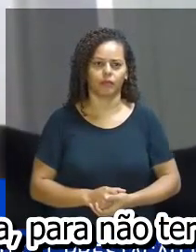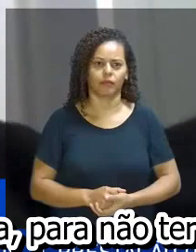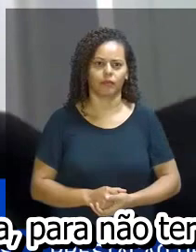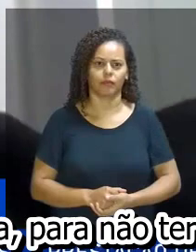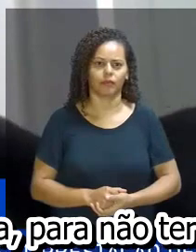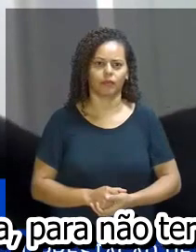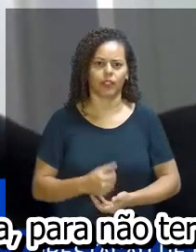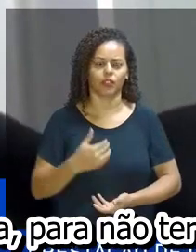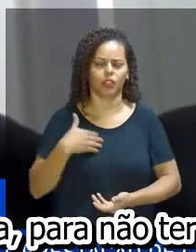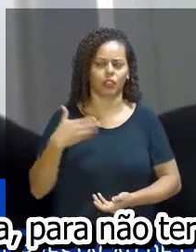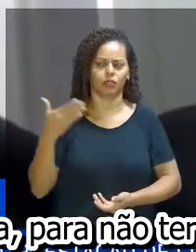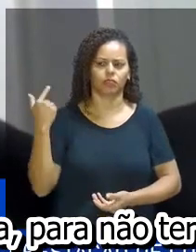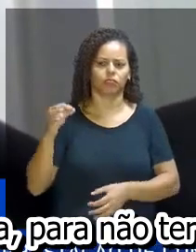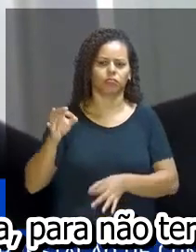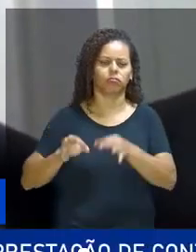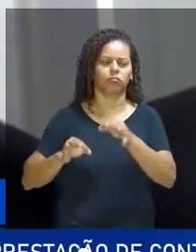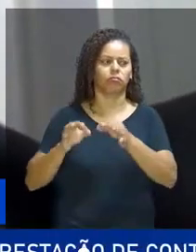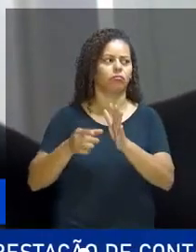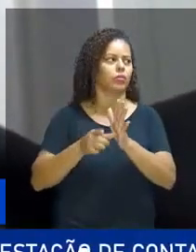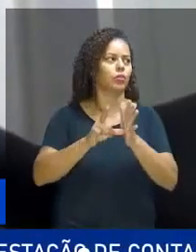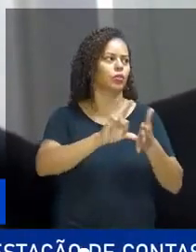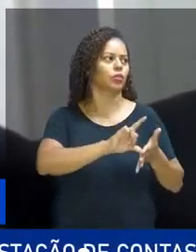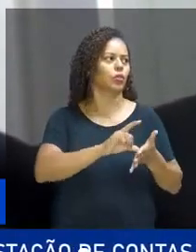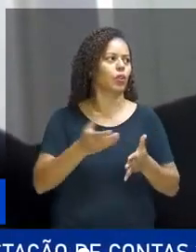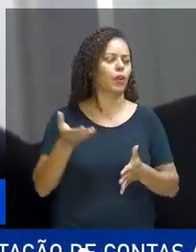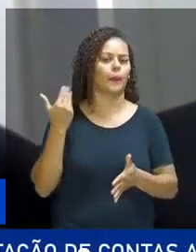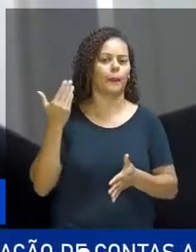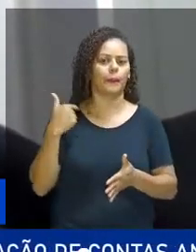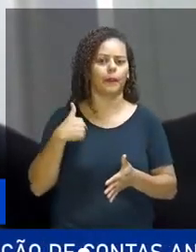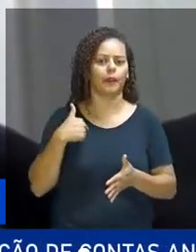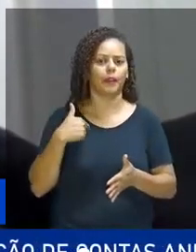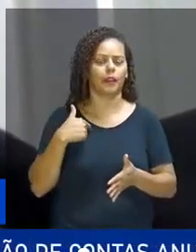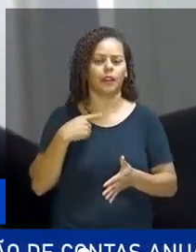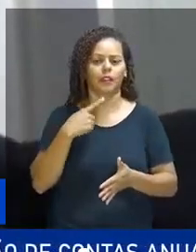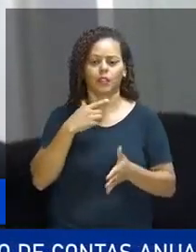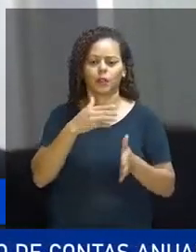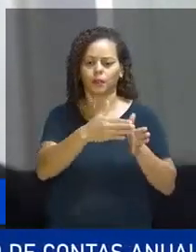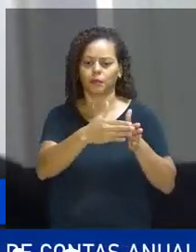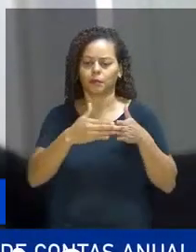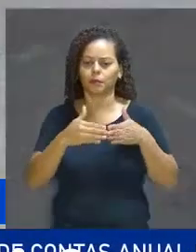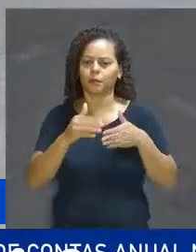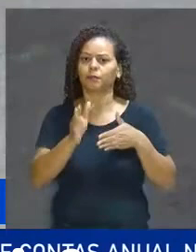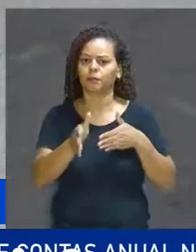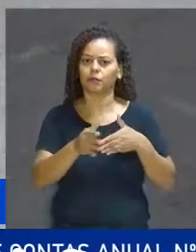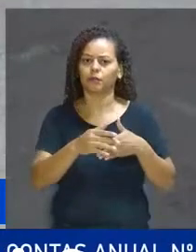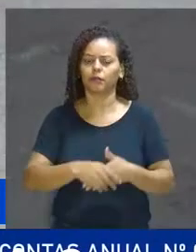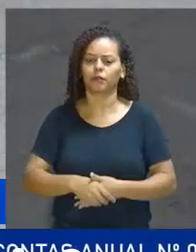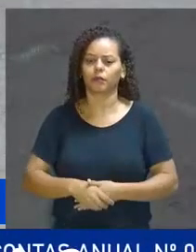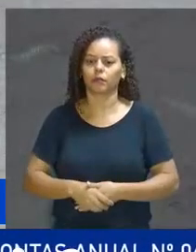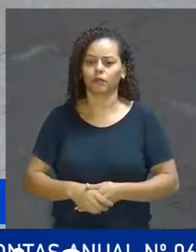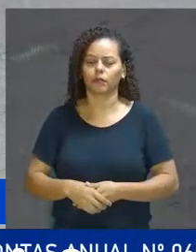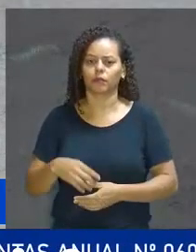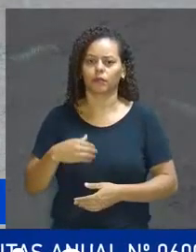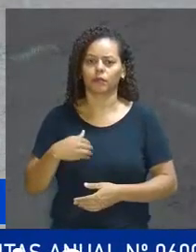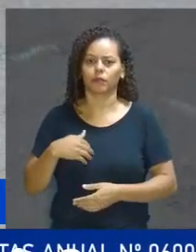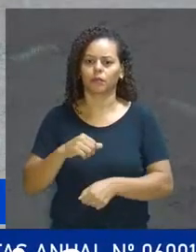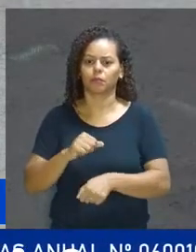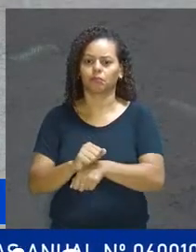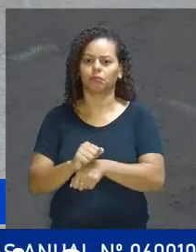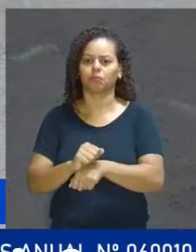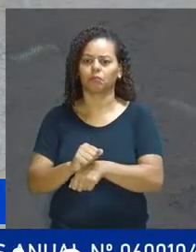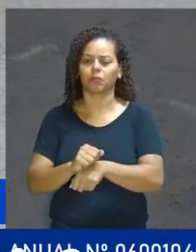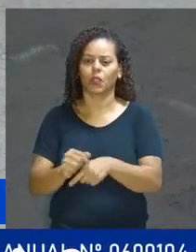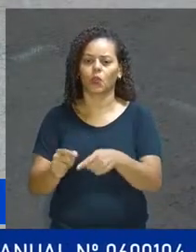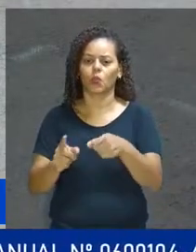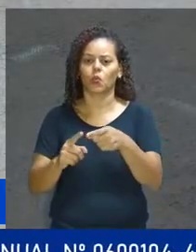julgamentos anteriores, peço vênia para não ter manifestado inicialmente, mas estou impedido de atuar nele. Então, impedido o juiz Rivaldo, com vota